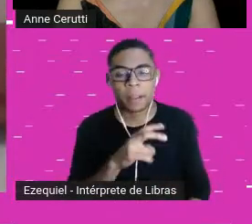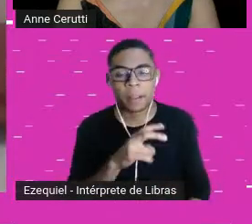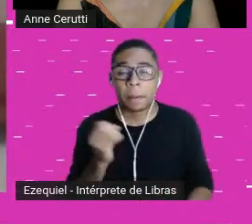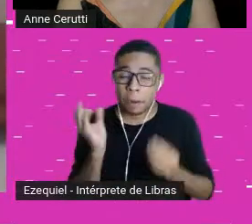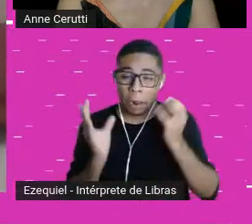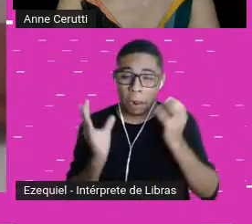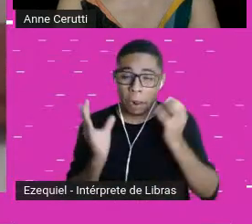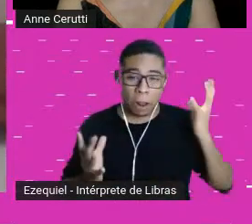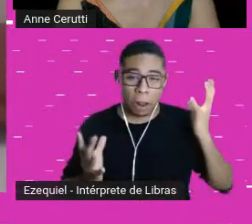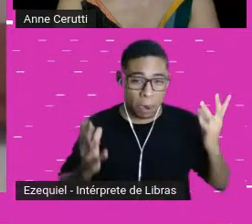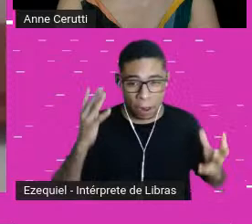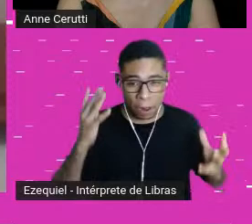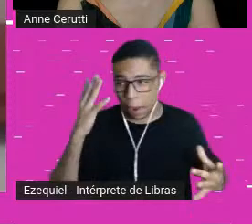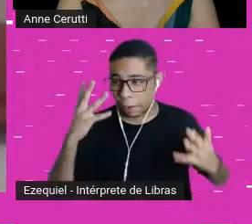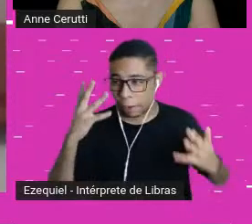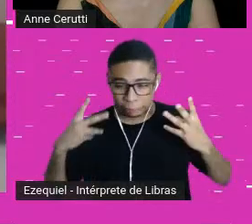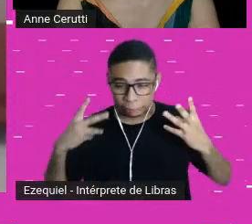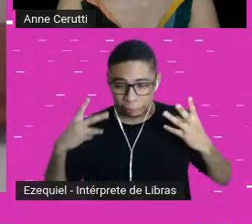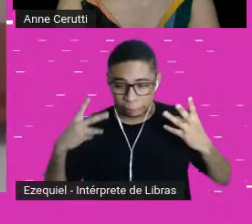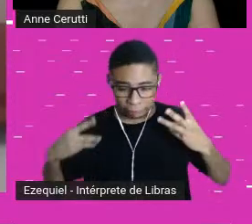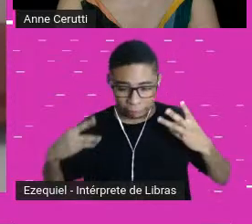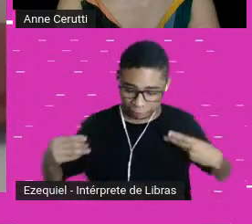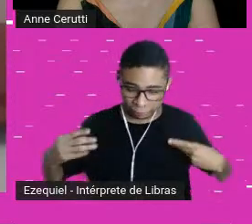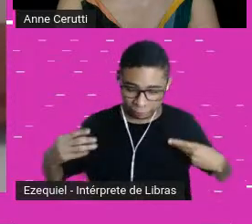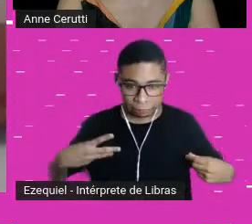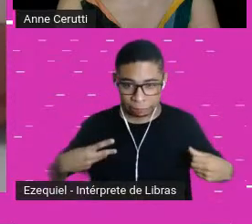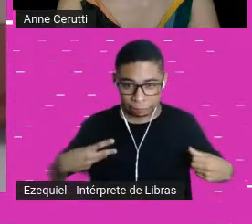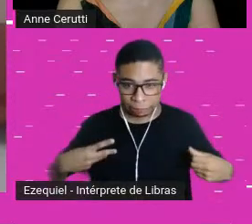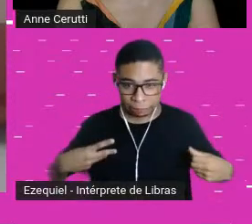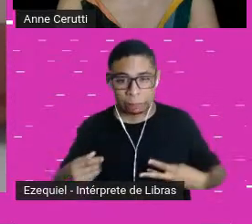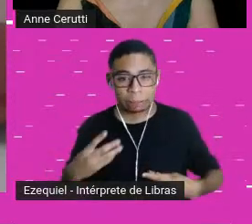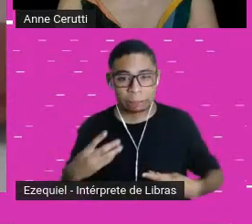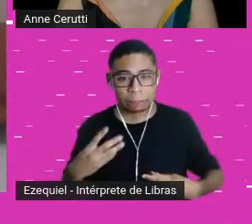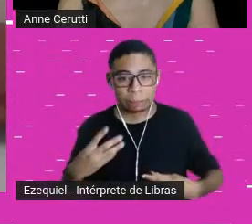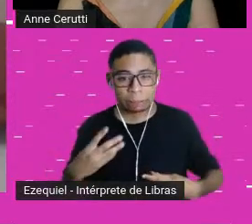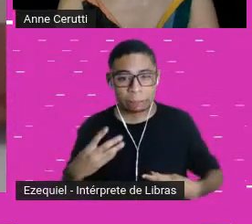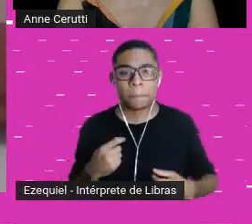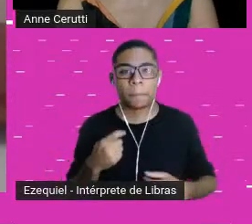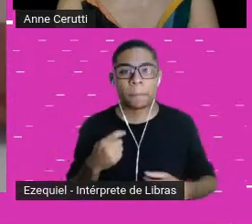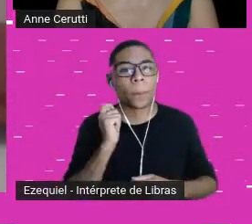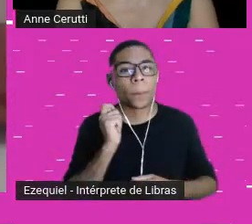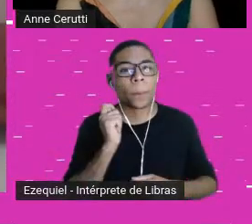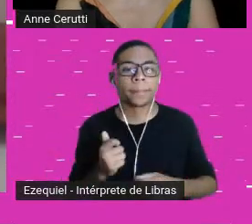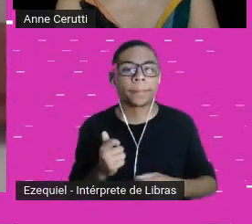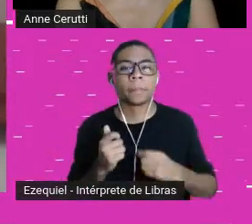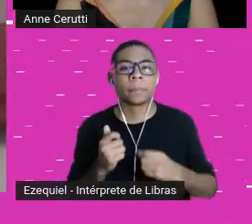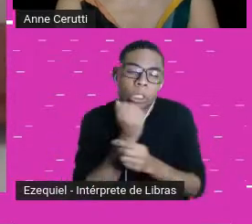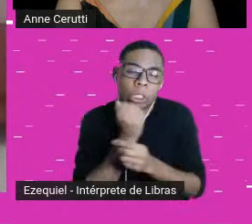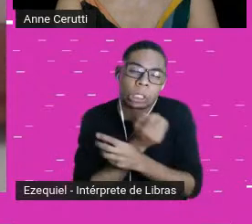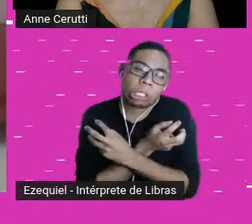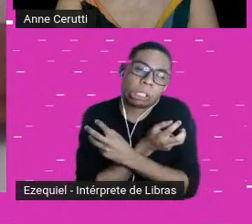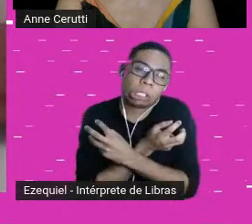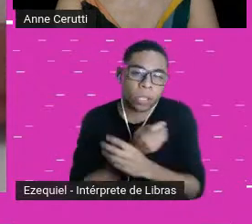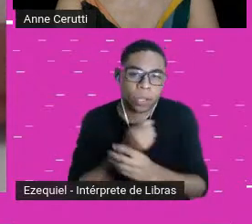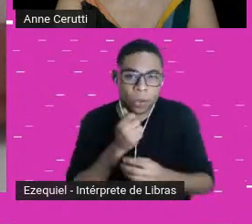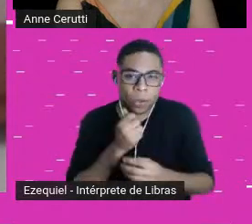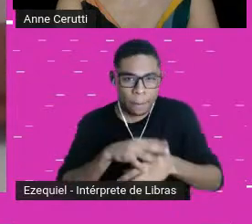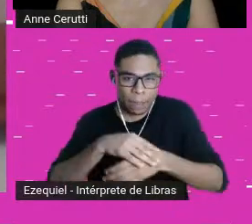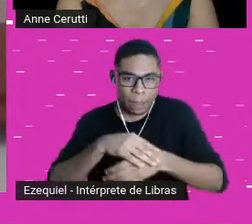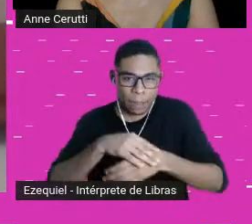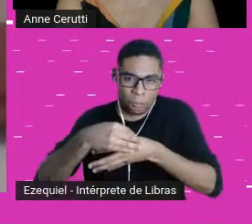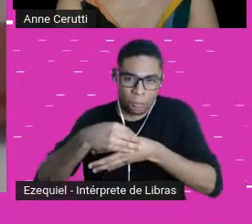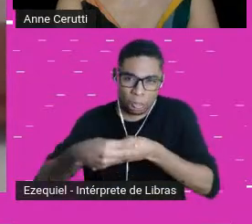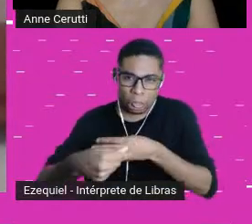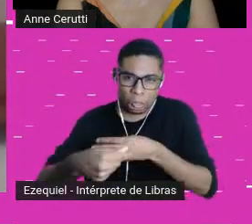quase chegar em osso, né, desmanchando a pele em osso, e os dois morrem abraçados um no outro,